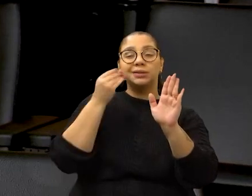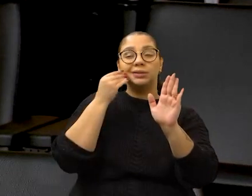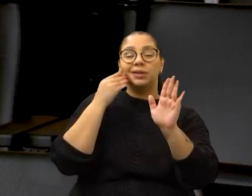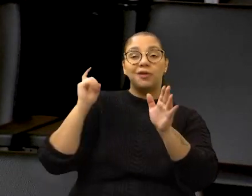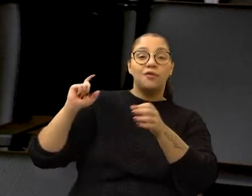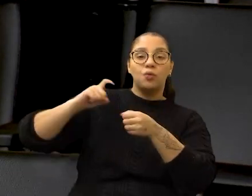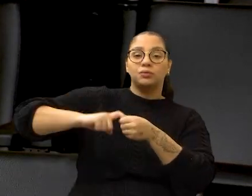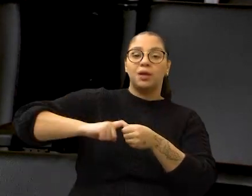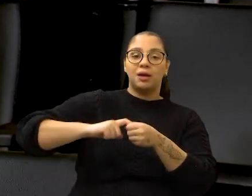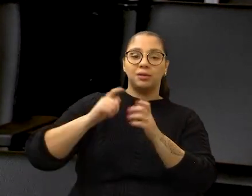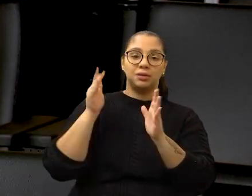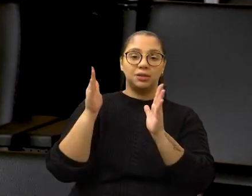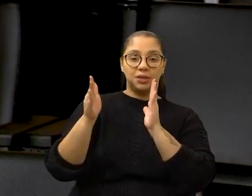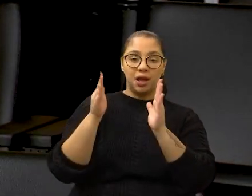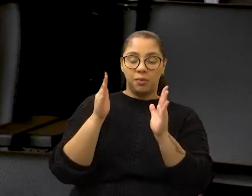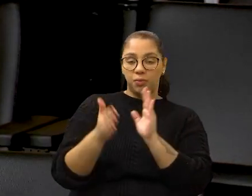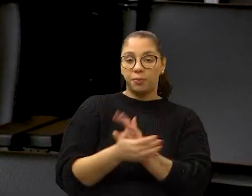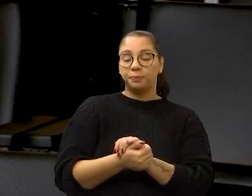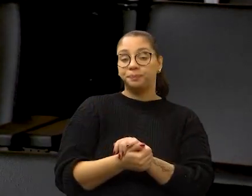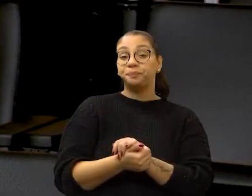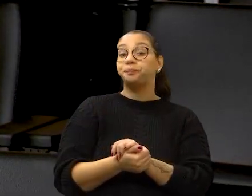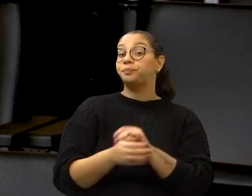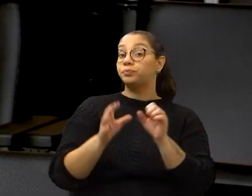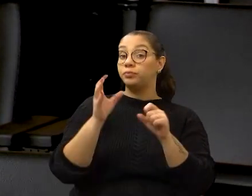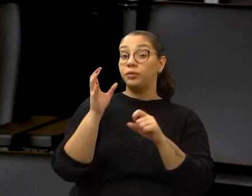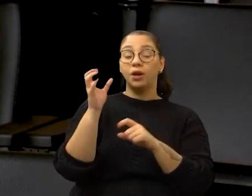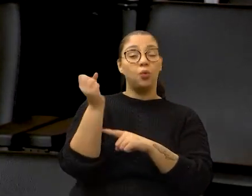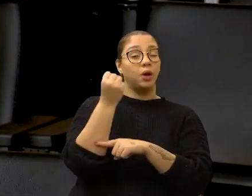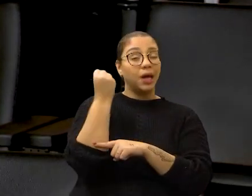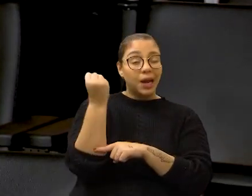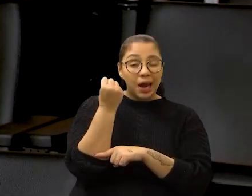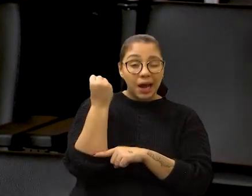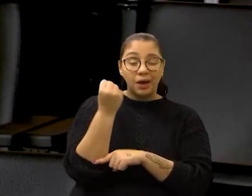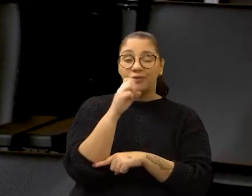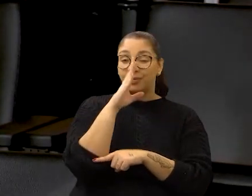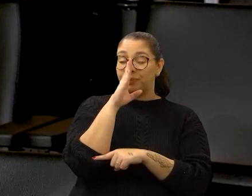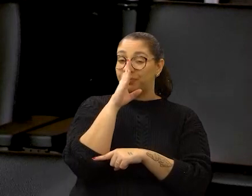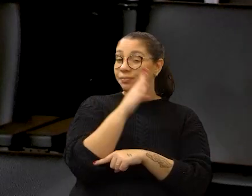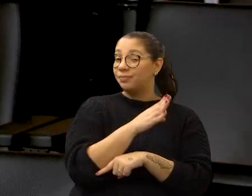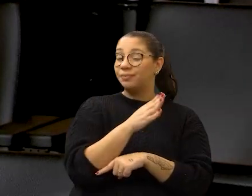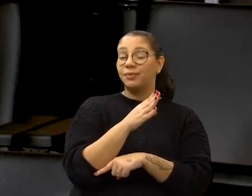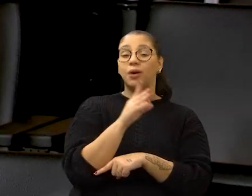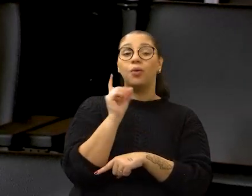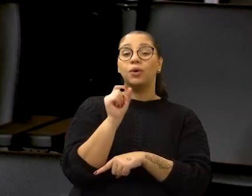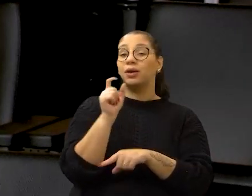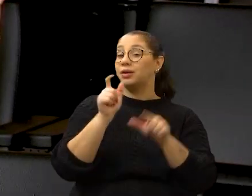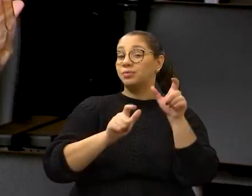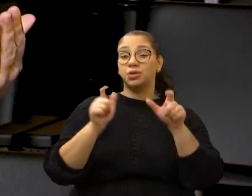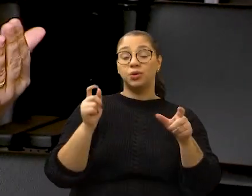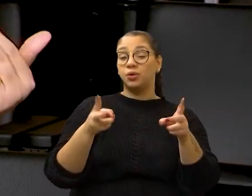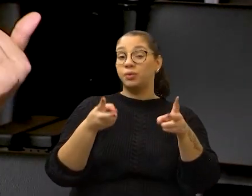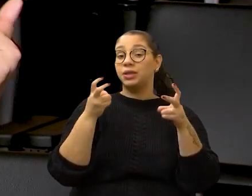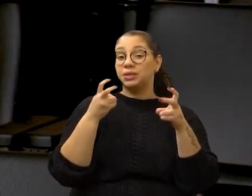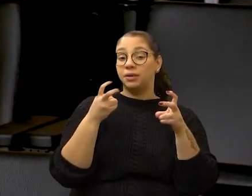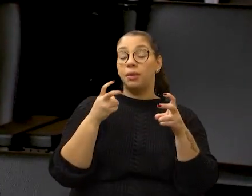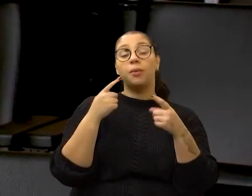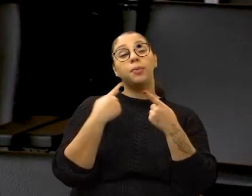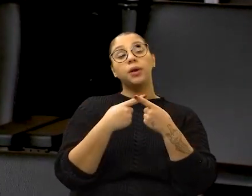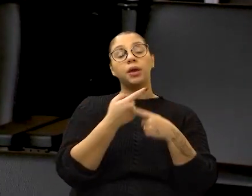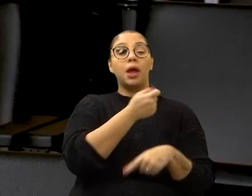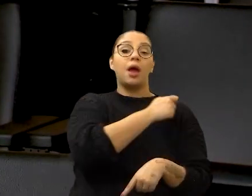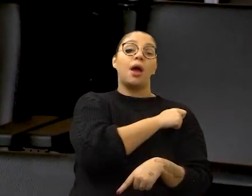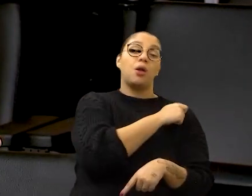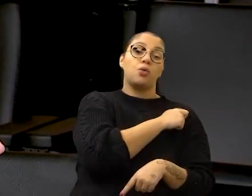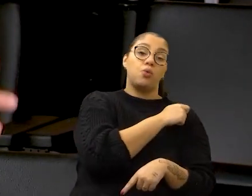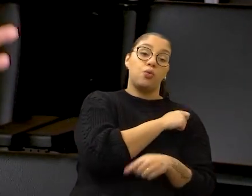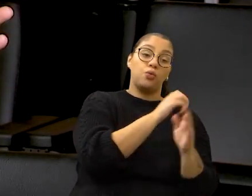perdido. Mas isso traz um agravamento tão maior que talvez as pessoas não tenham percebido, porque o aluno da